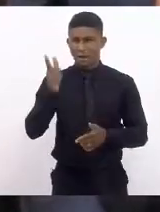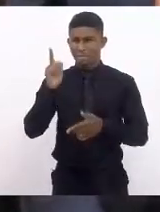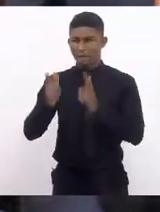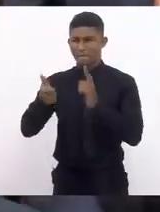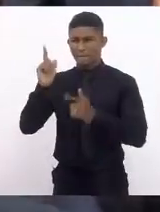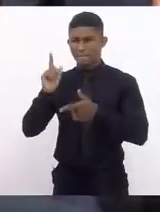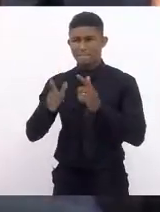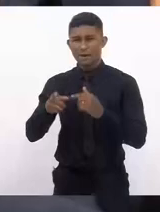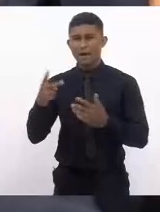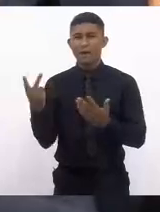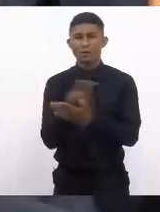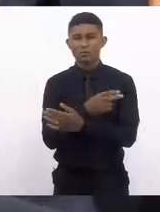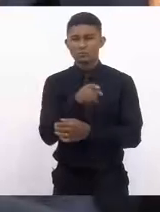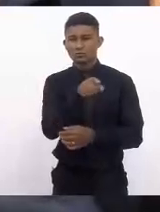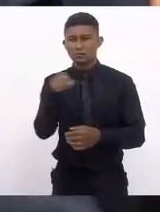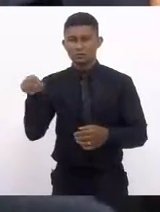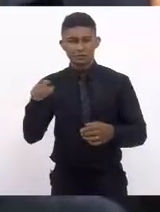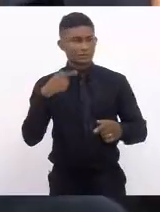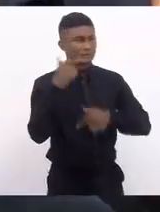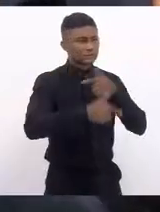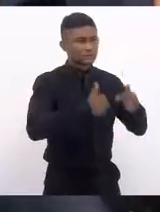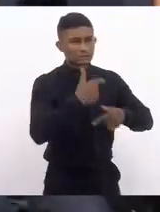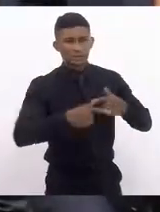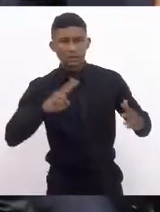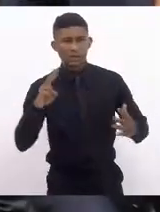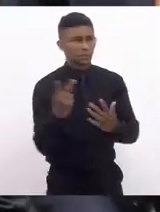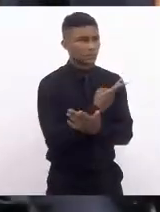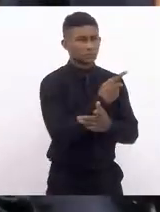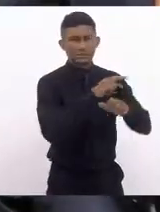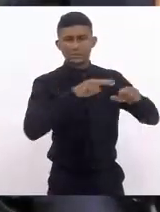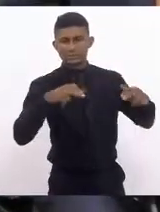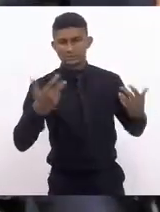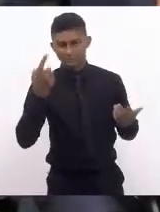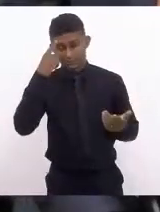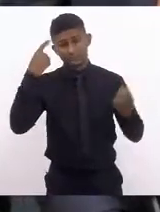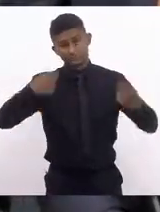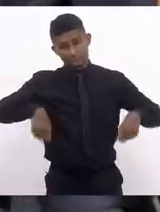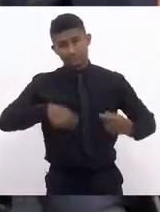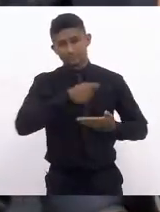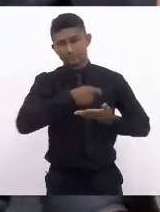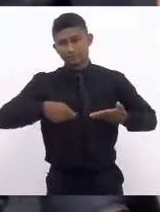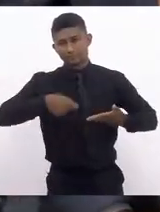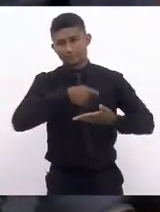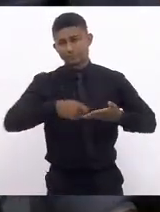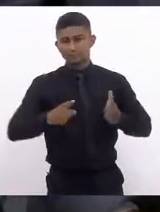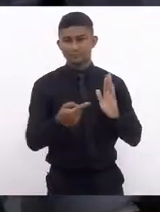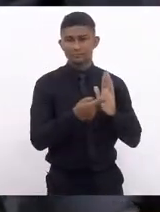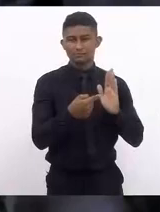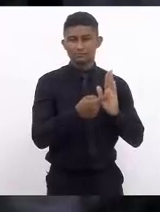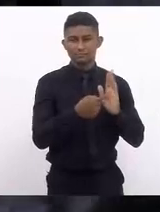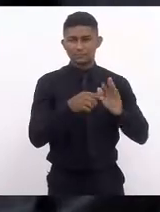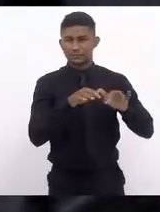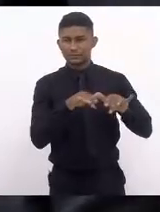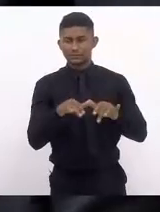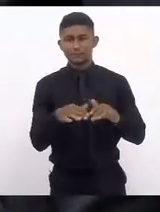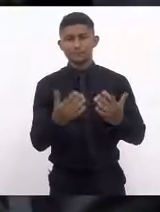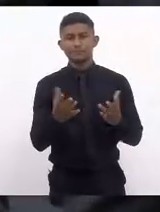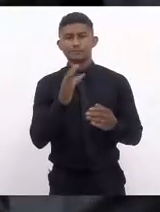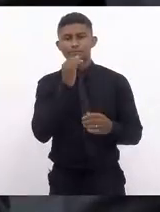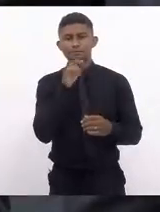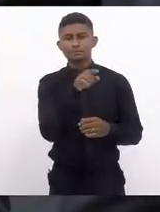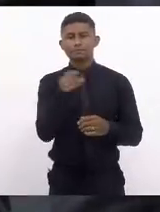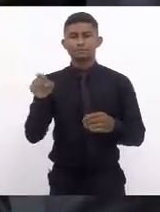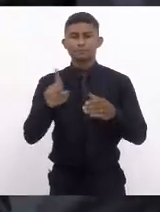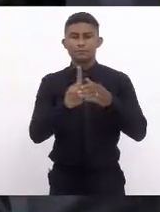reformados por ato de serviço agora mas você tem que está escrito isso tem que dar o papel olha só a reserva agora